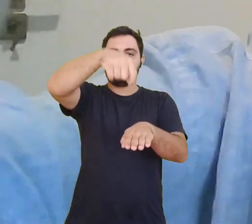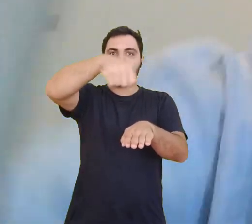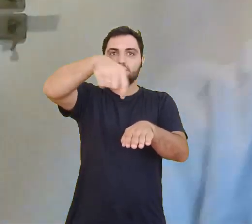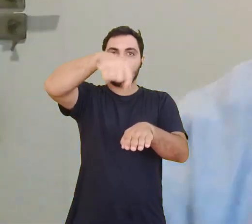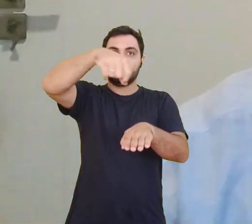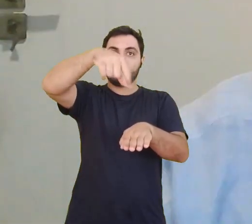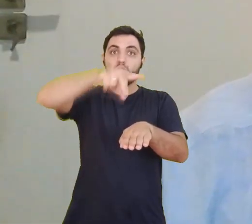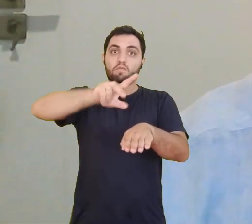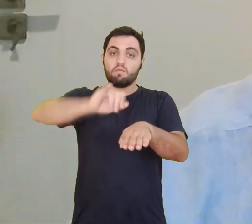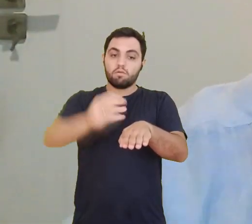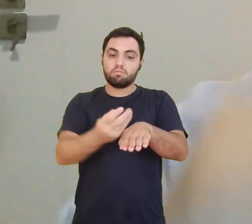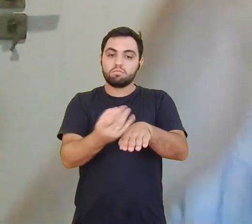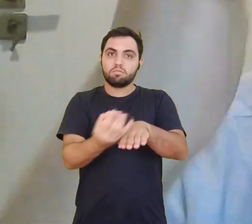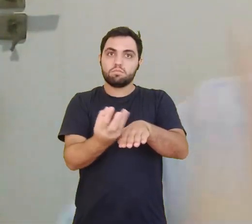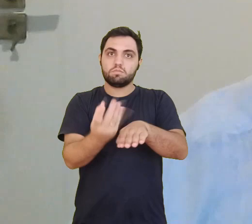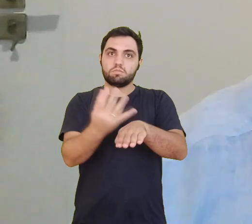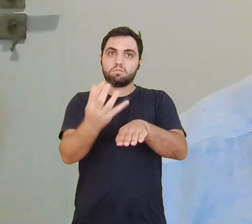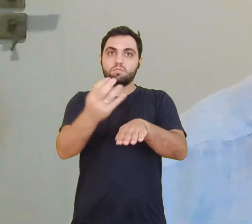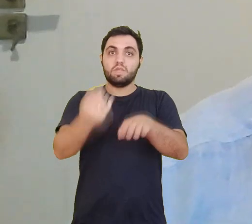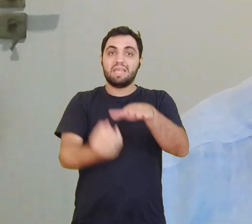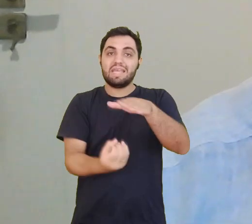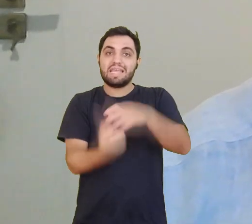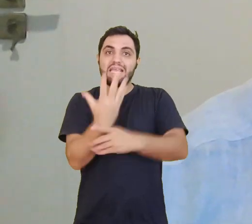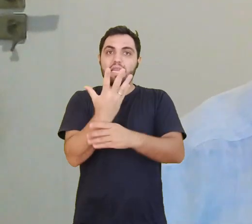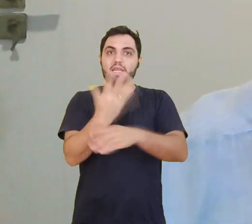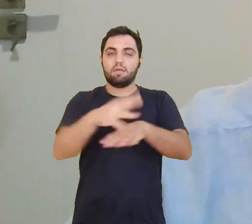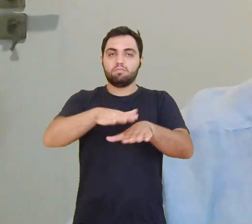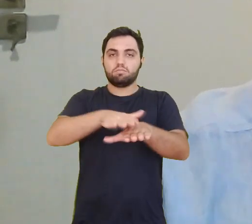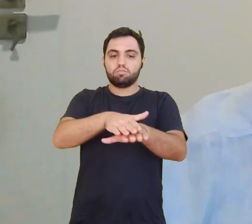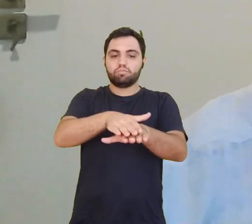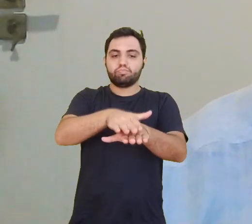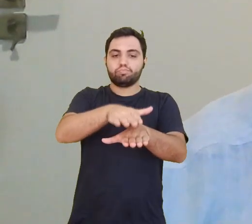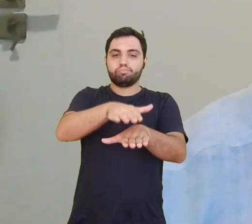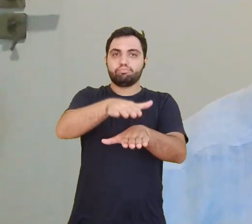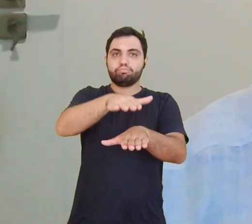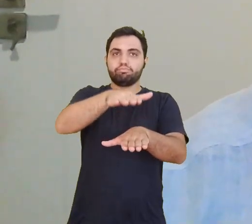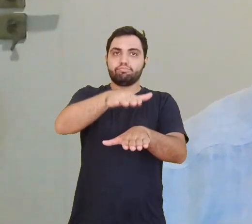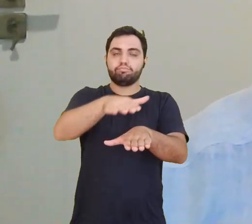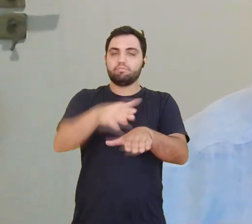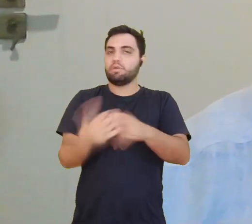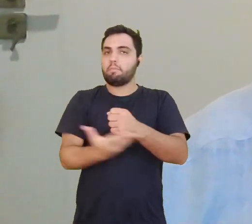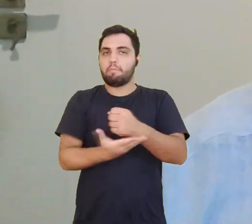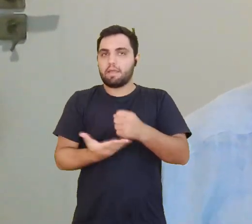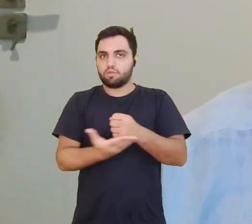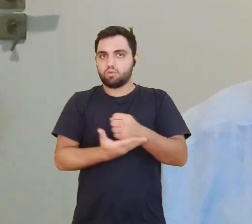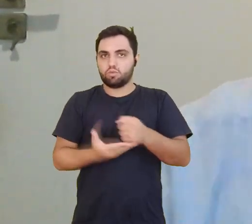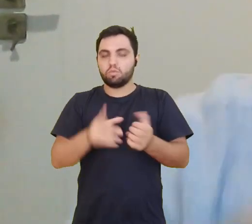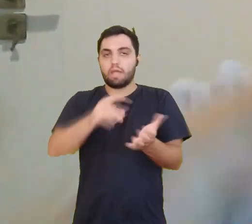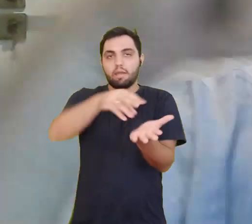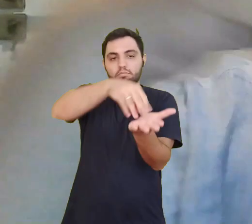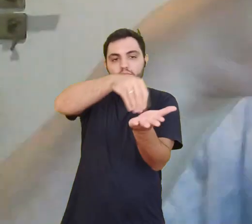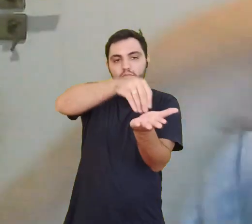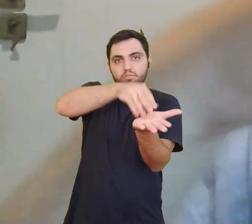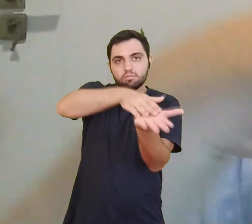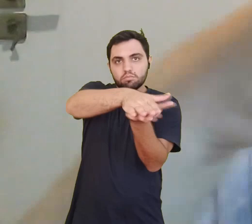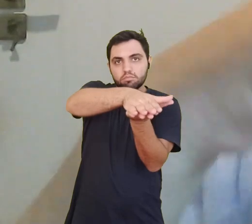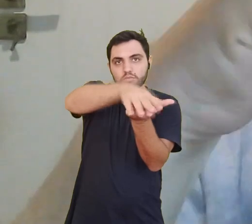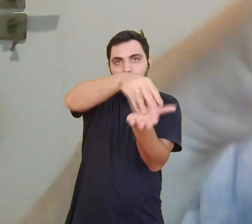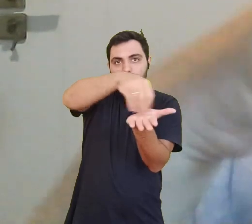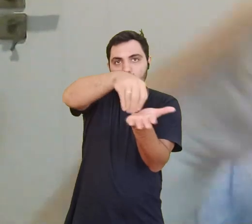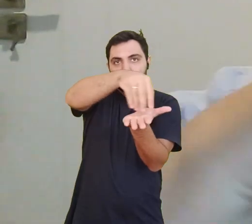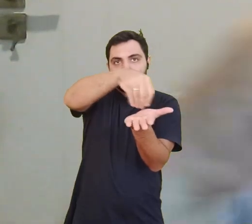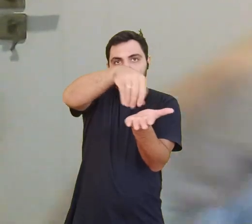subindo, subindo, e o desenho vai sendo criado de baixo para cima. O funcionamento basicamente é esse. Como é que ele faz